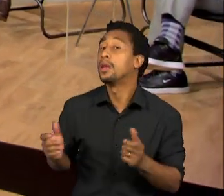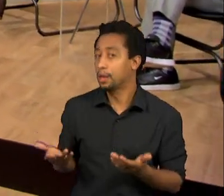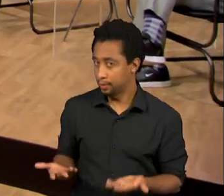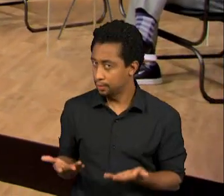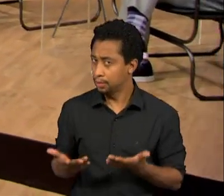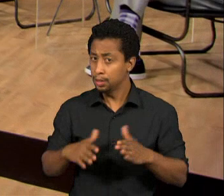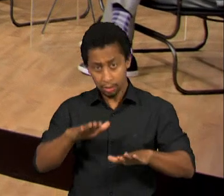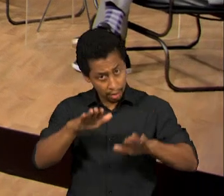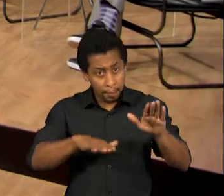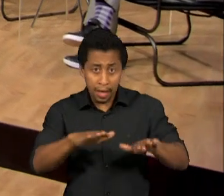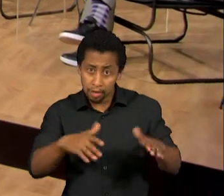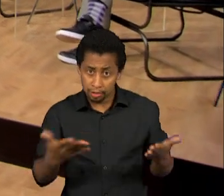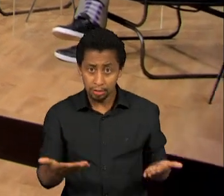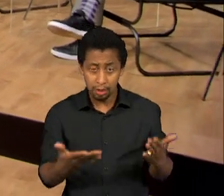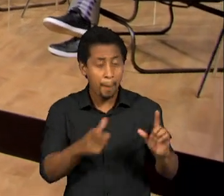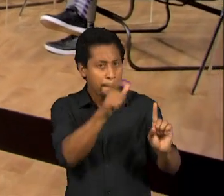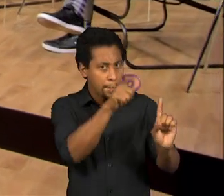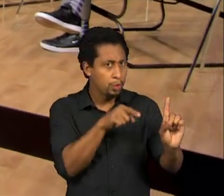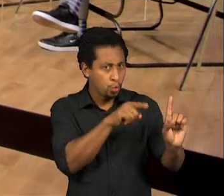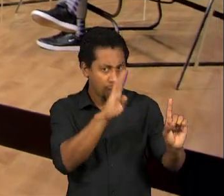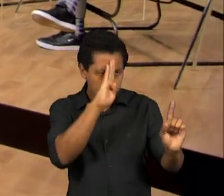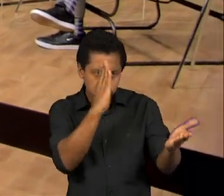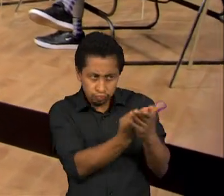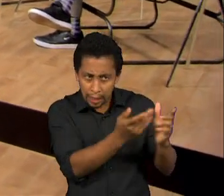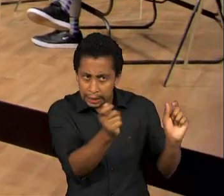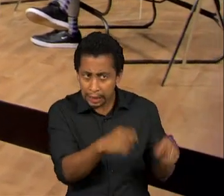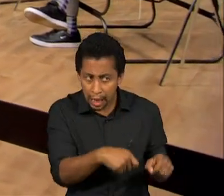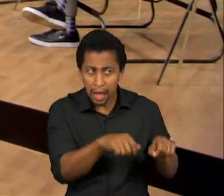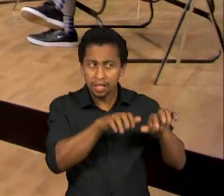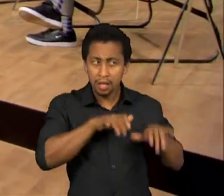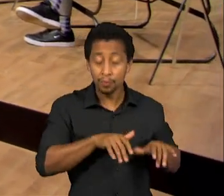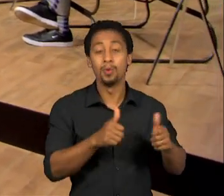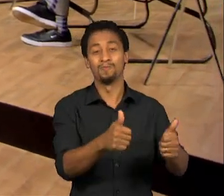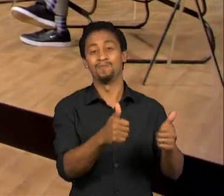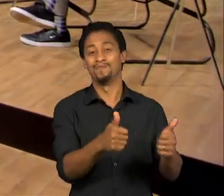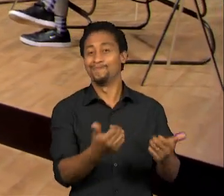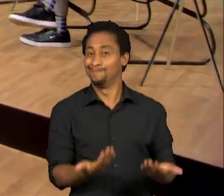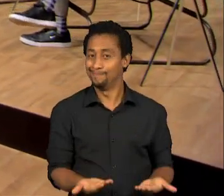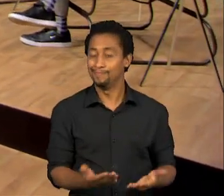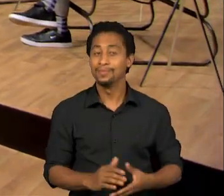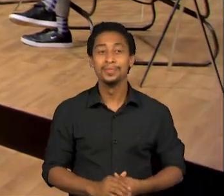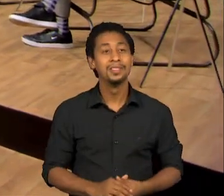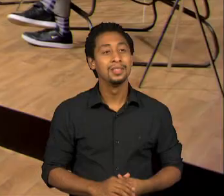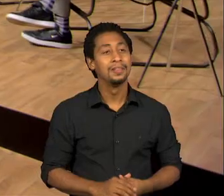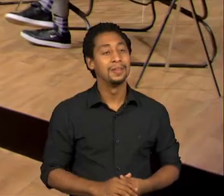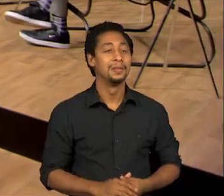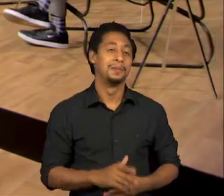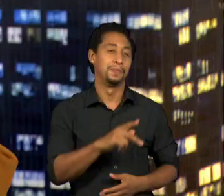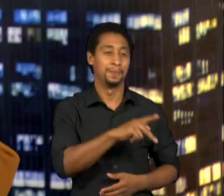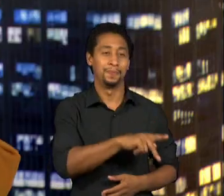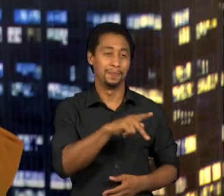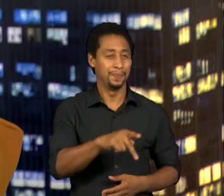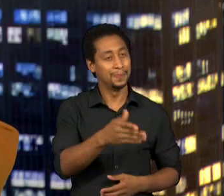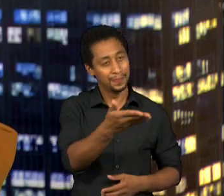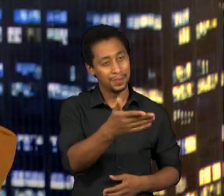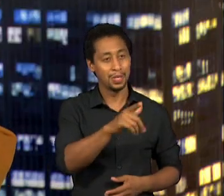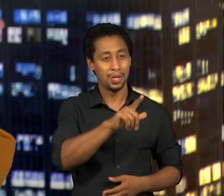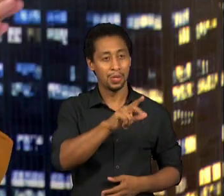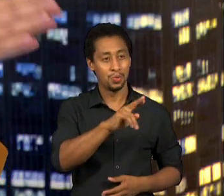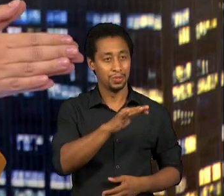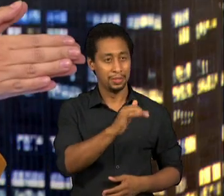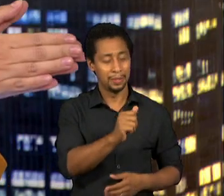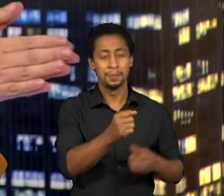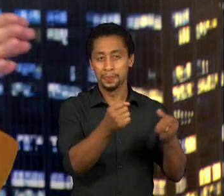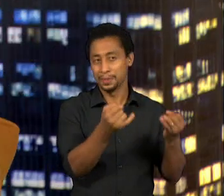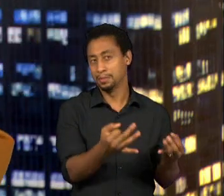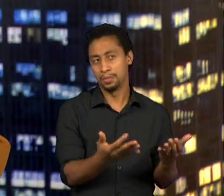relatado com clareza e veracidade, né? Eu quero te ouvir sobre isso, professor, até porque opinião, é preciso diferenciar